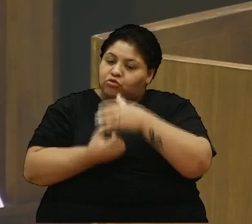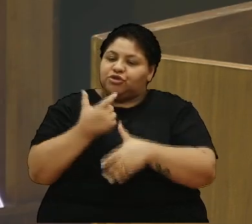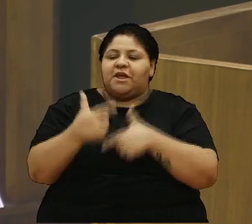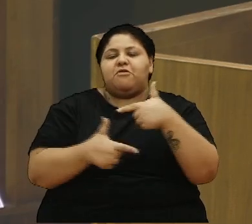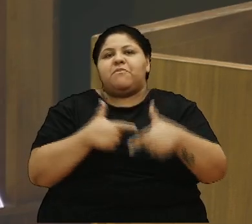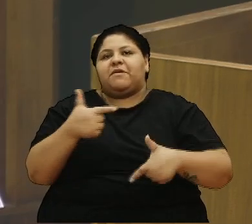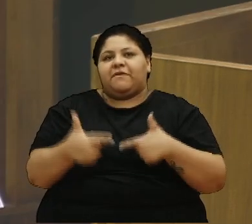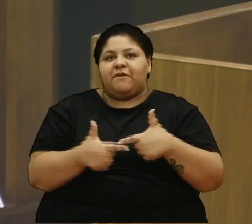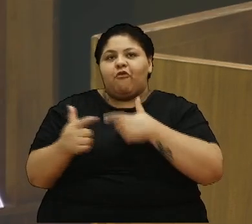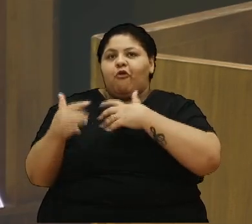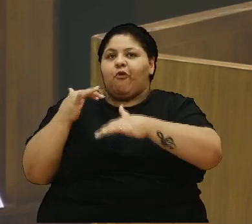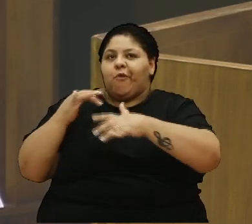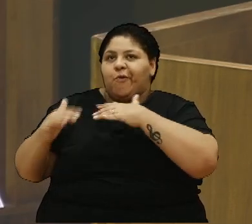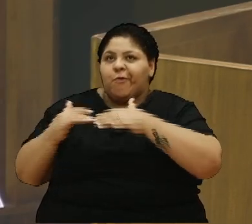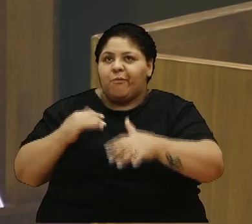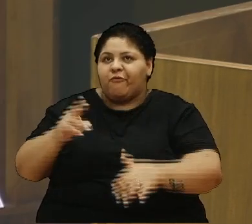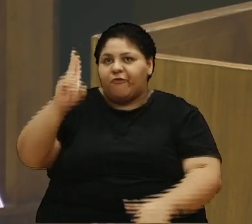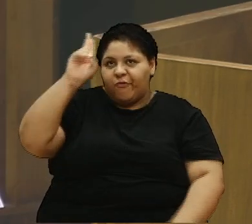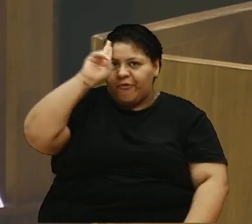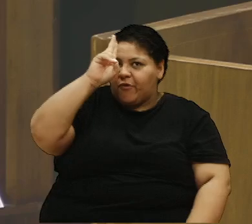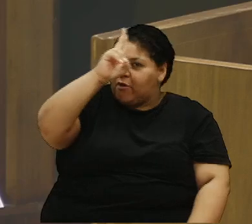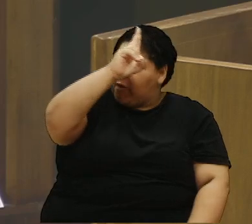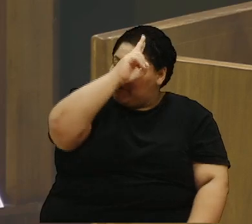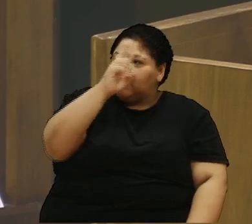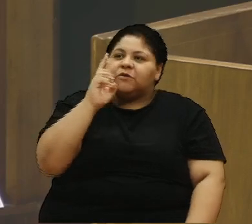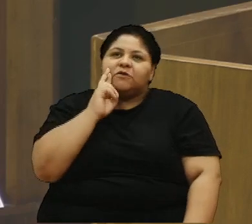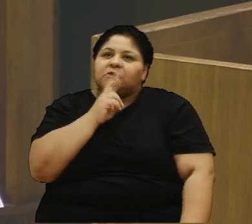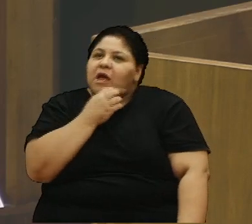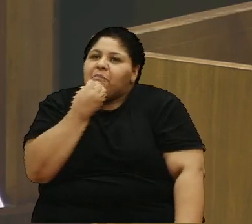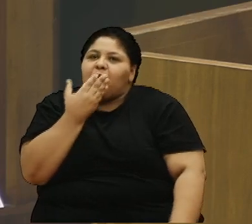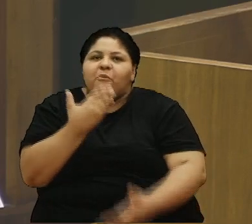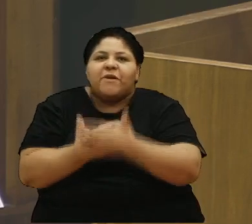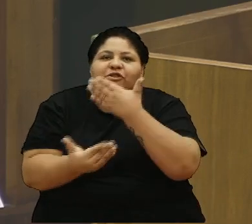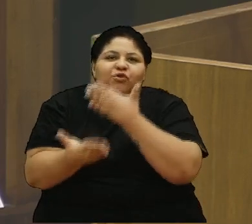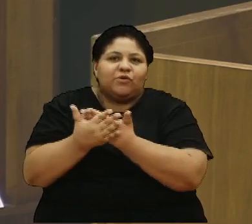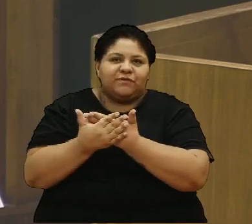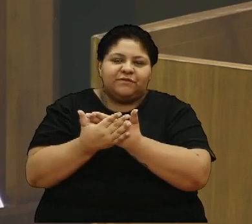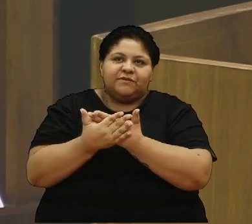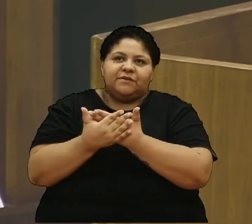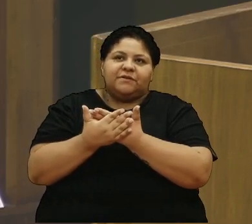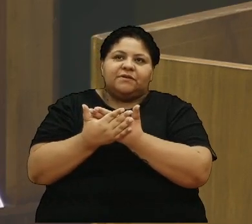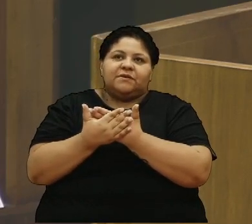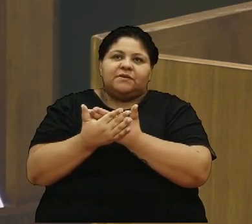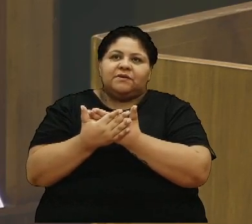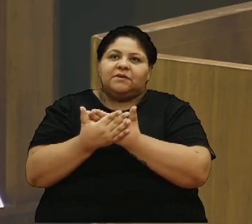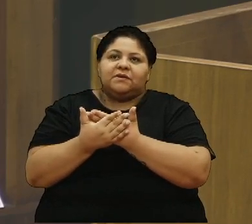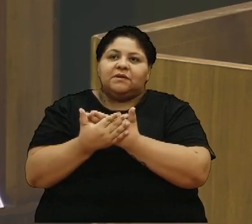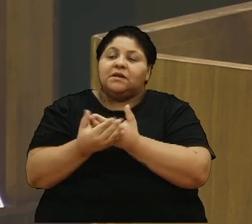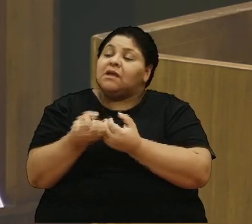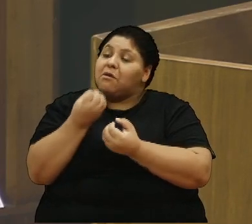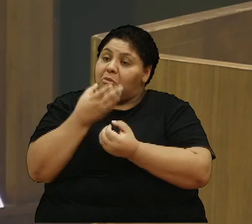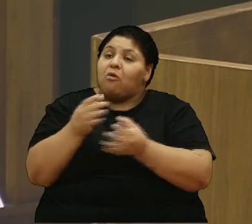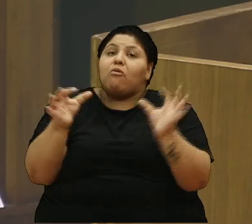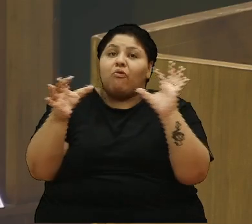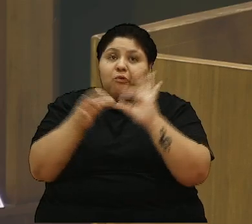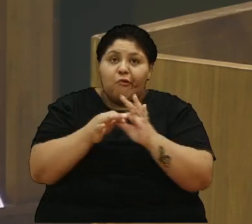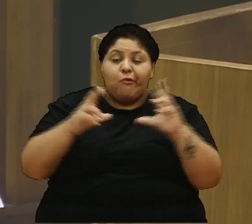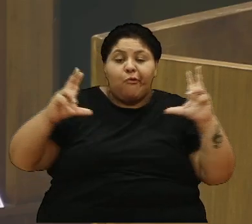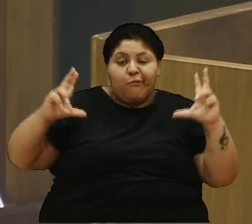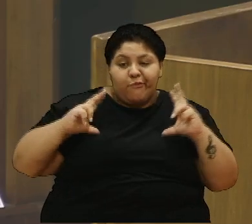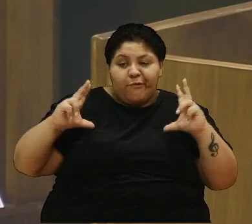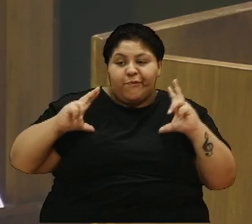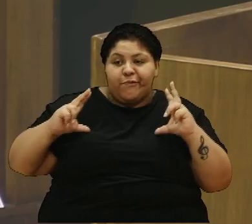falei aqui, movimenta a questão dos Ubers, dos restaurantes, é bom para todo mundo a gente, e não custa nada fazer uma parceria público-privada, né? Movimentar